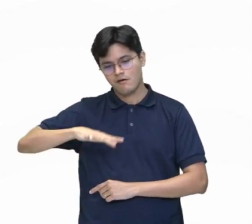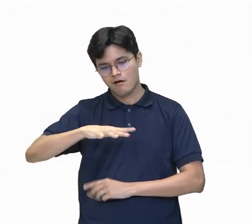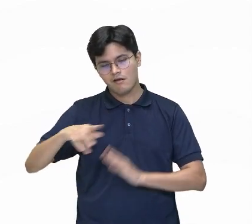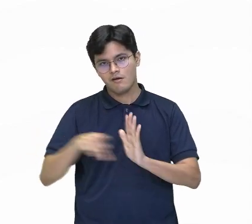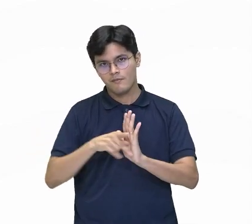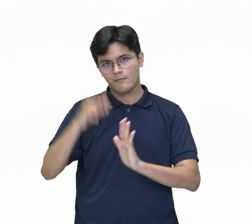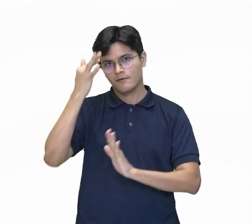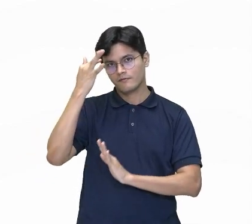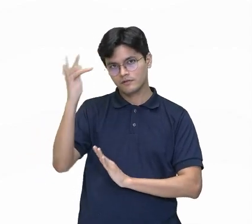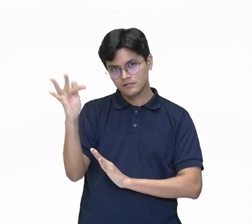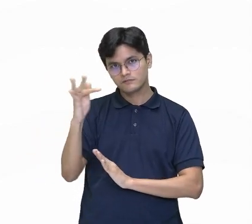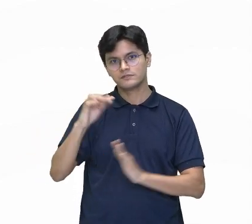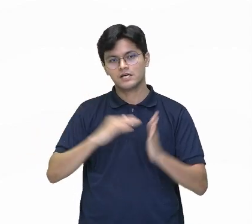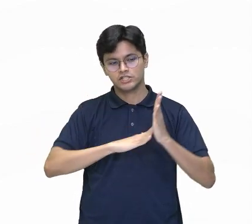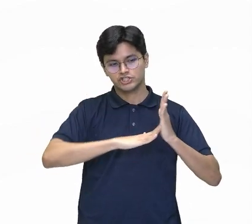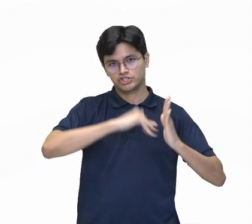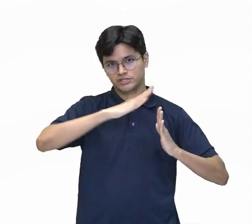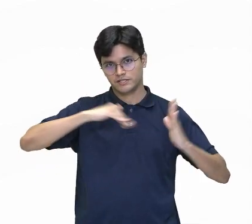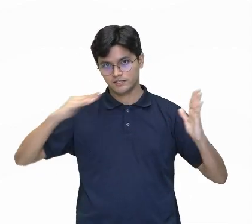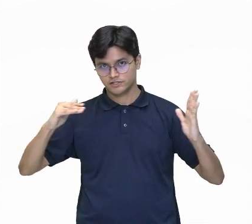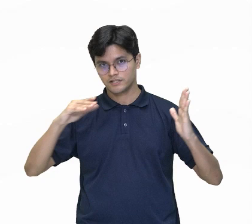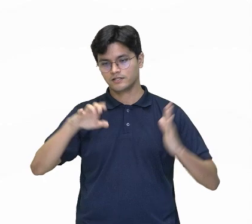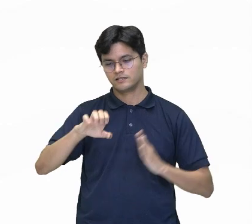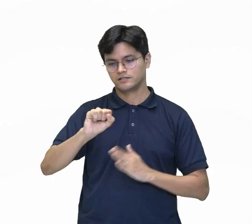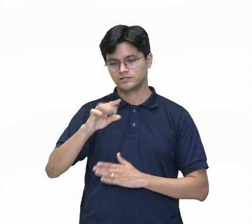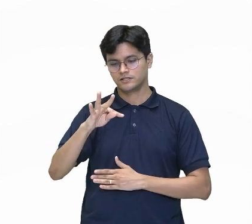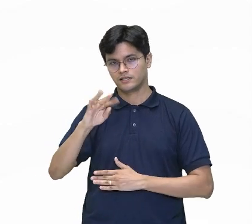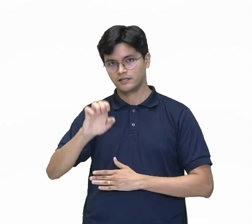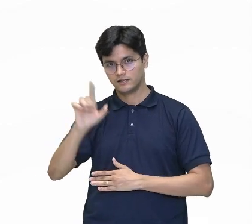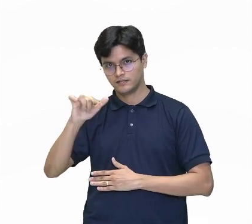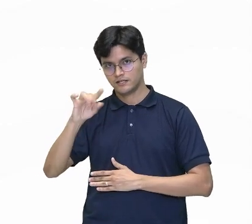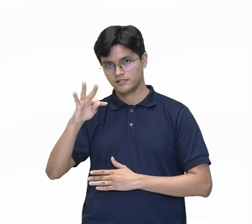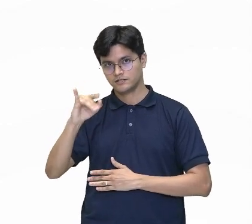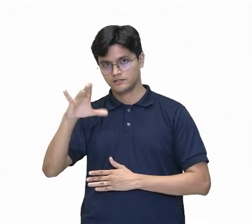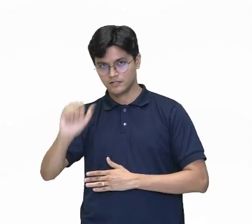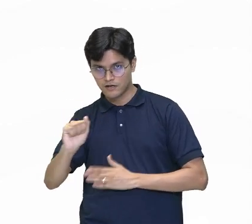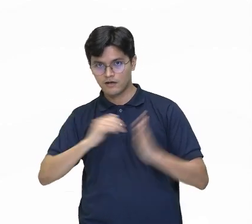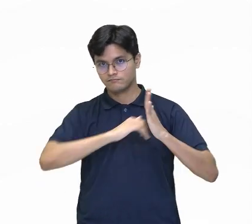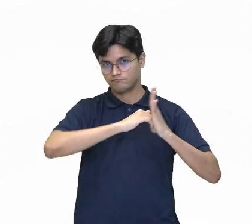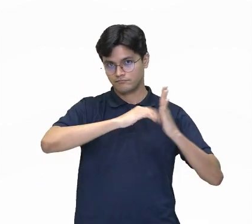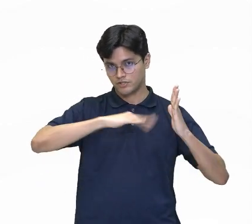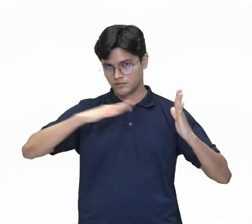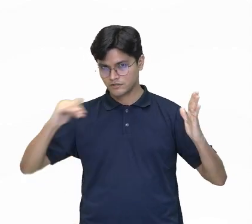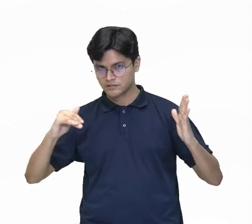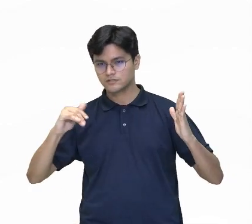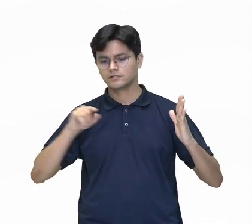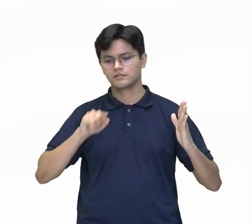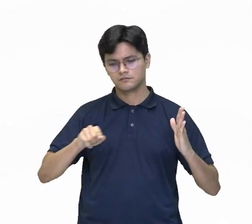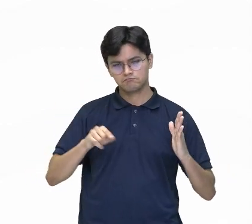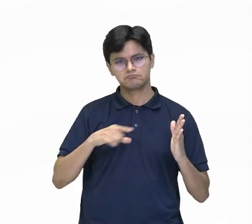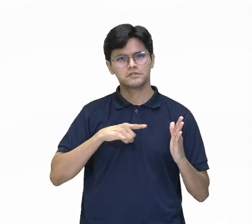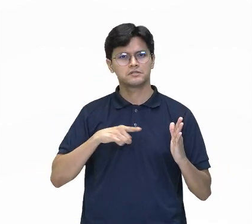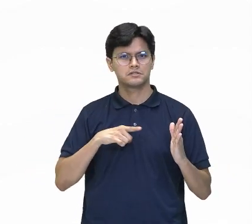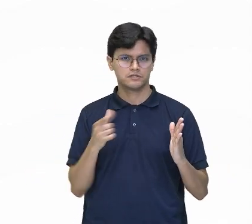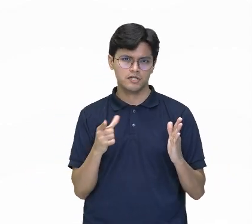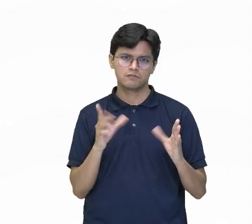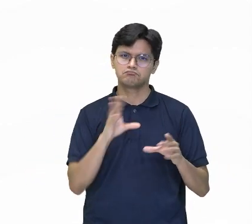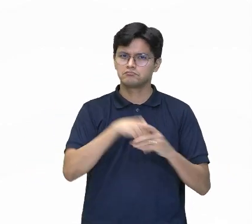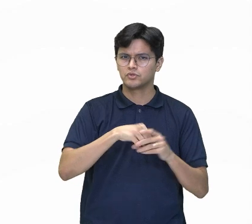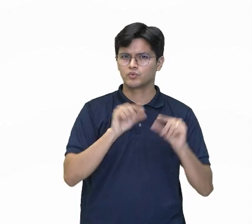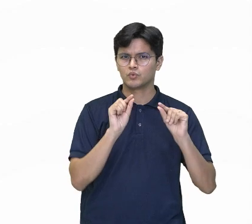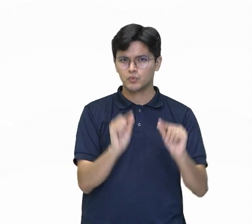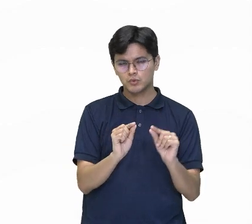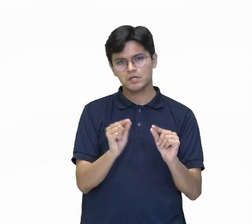estética. A estética, então, ela vai abordar questões sobre beleza, a forma,